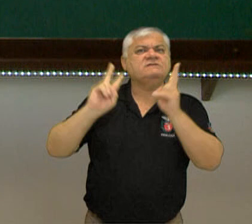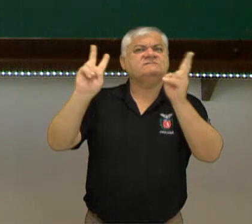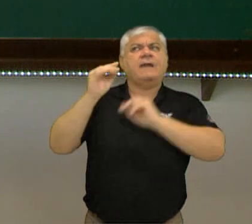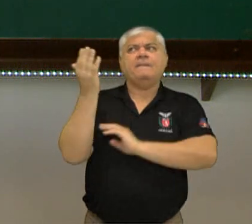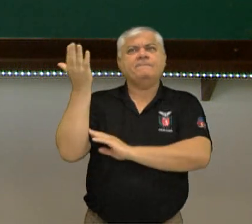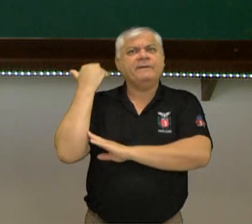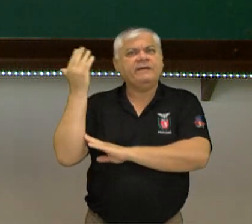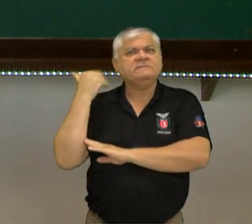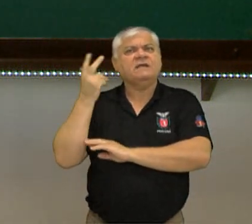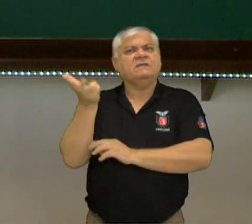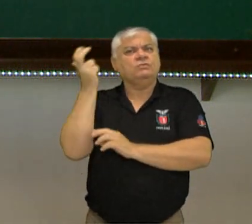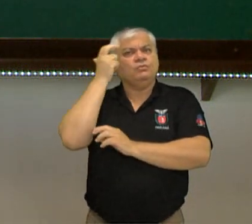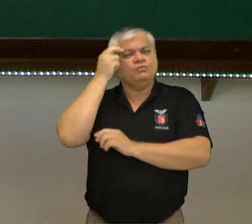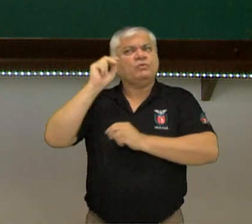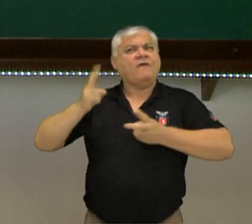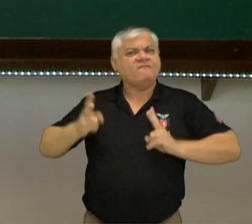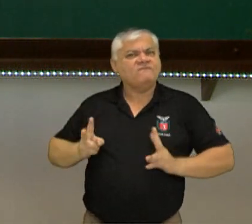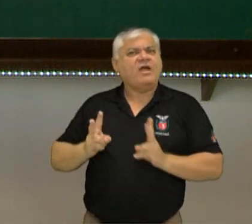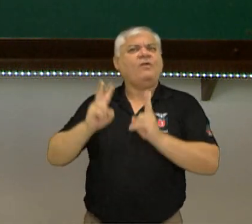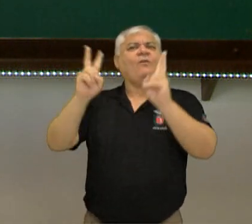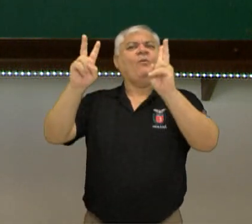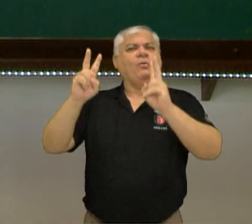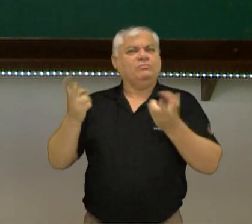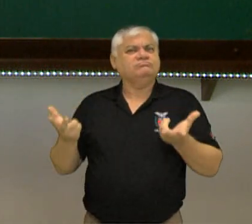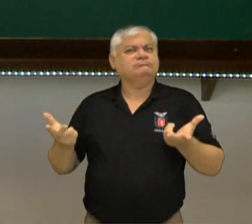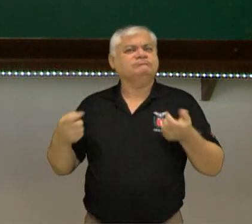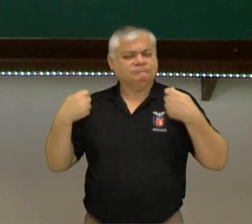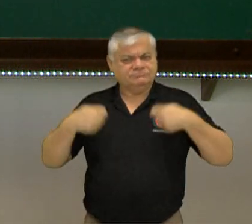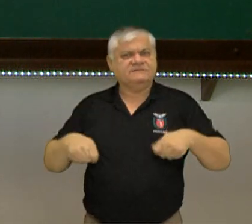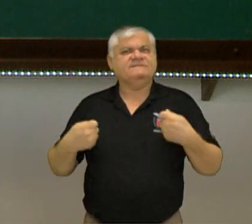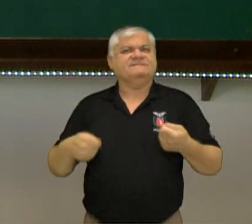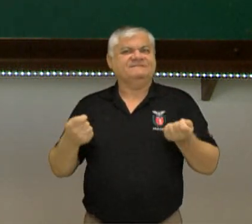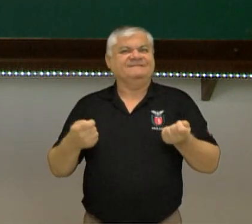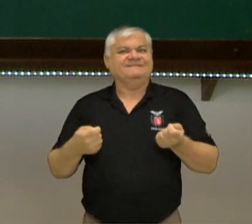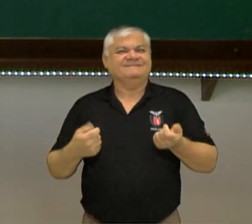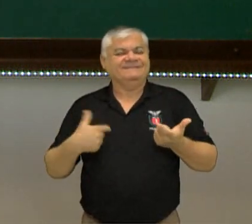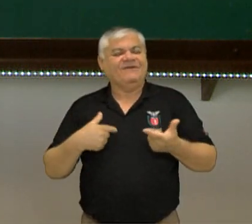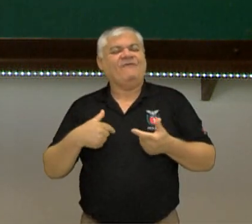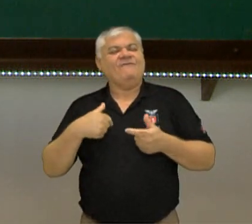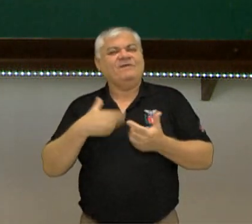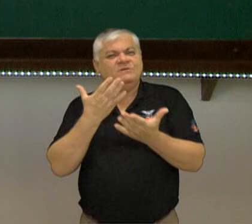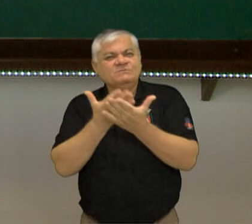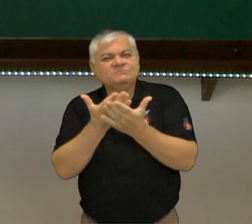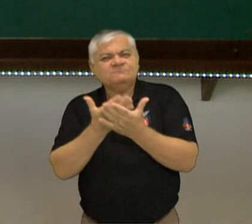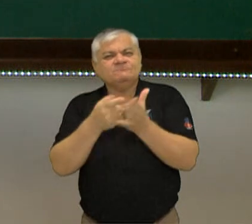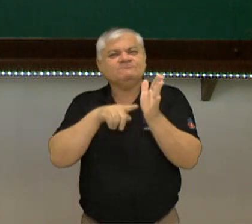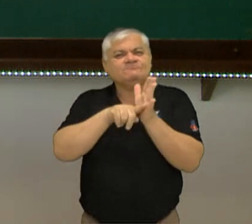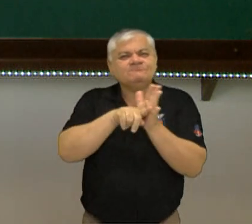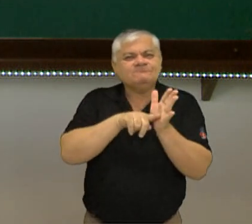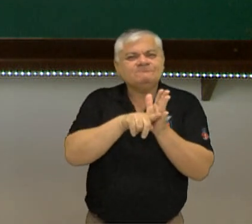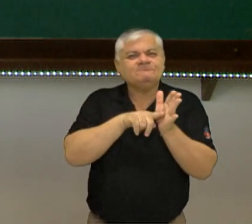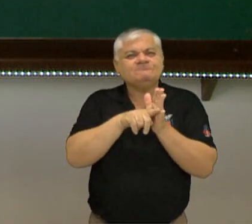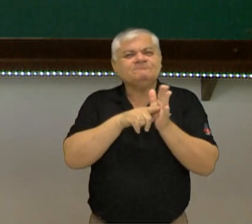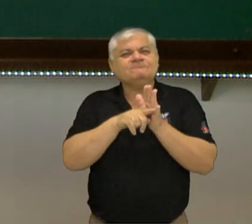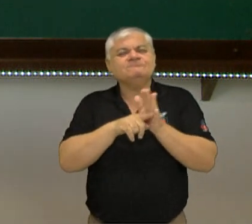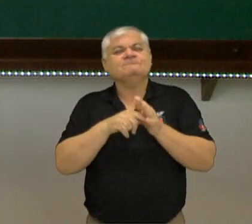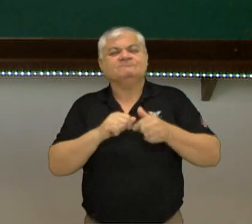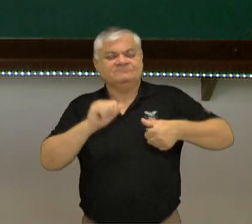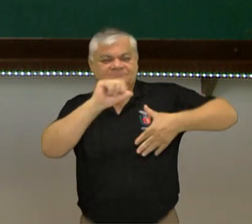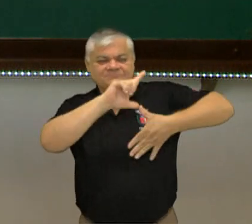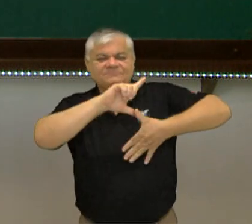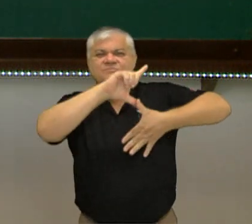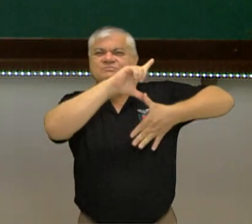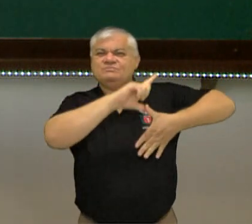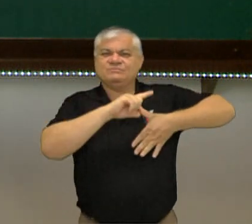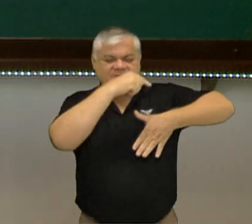nossa cultura, né? Então vamos aí fazer essa incursão por esses povos que habitavam a América antes da